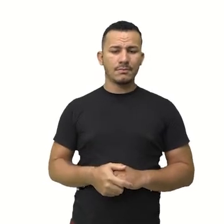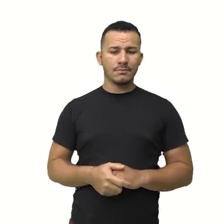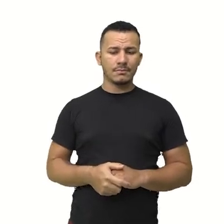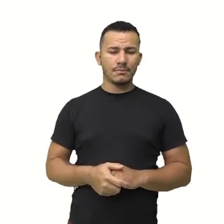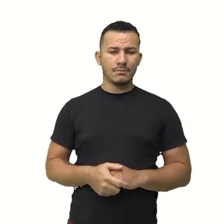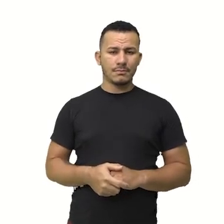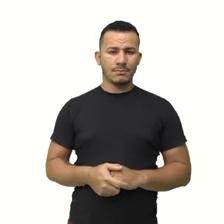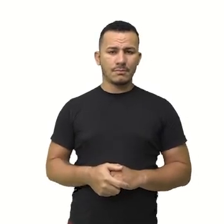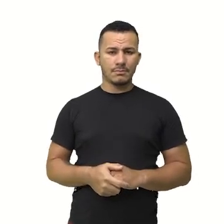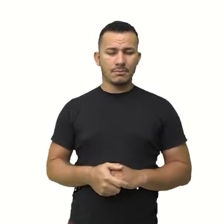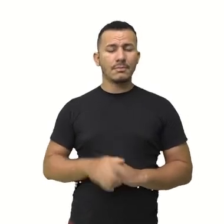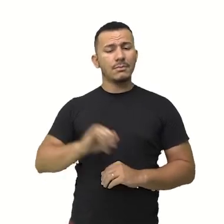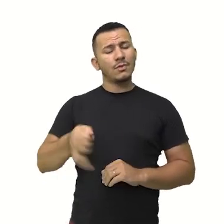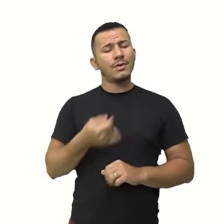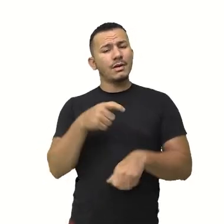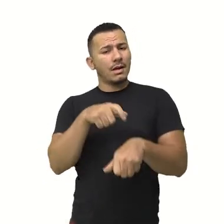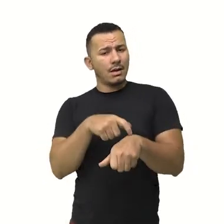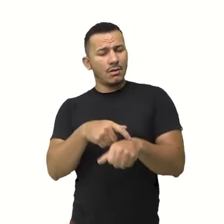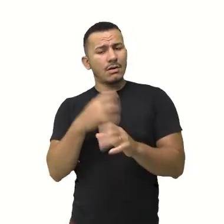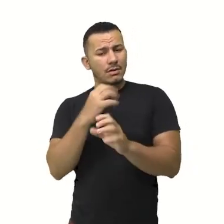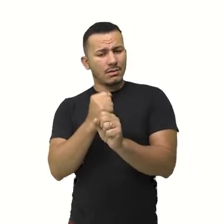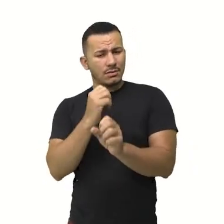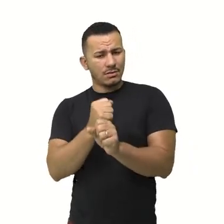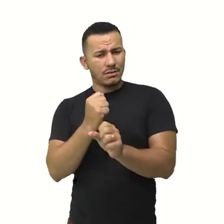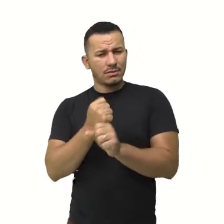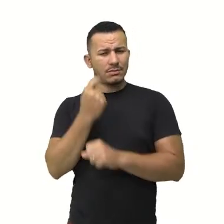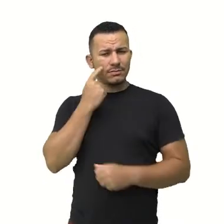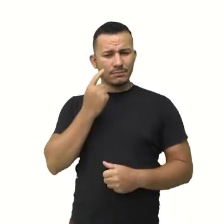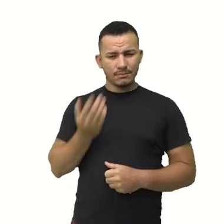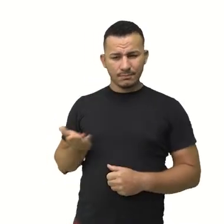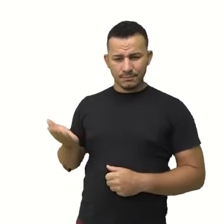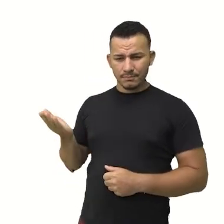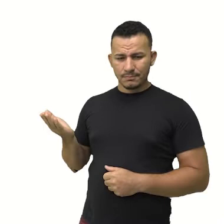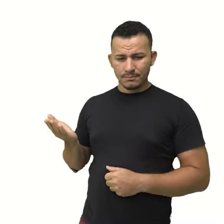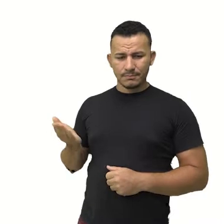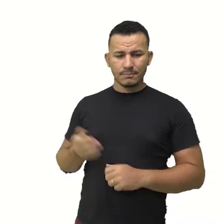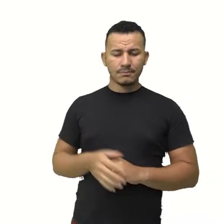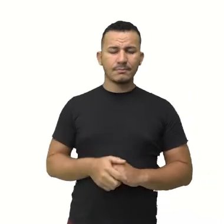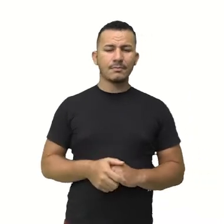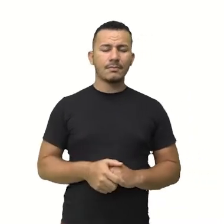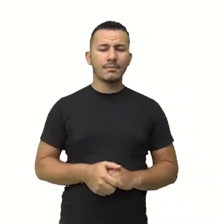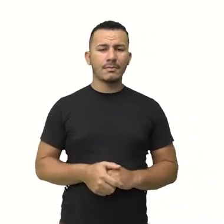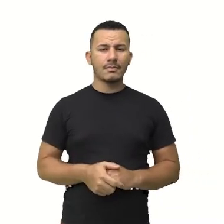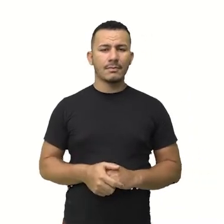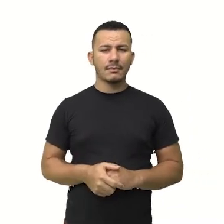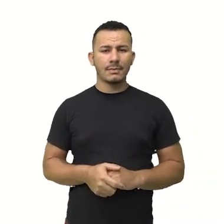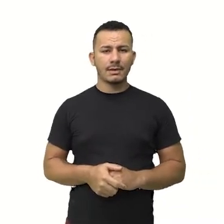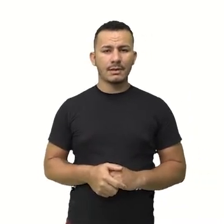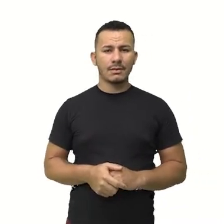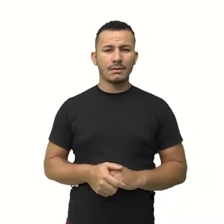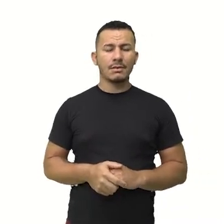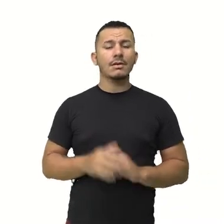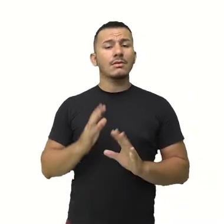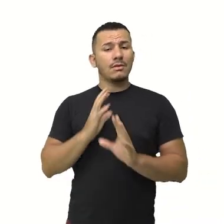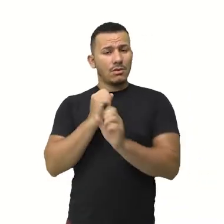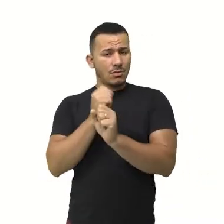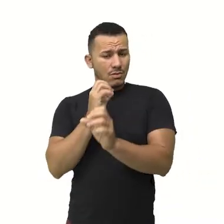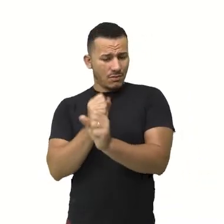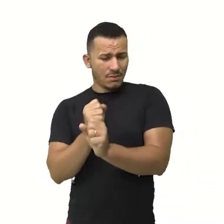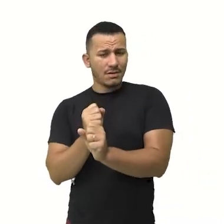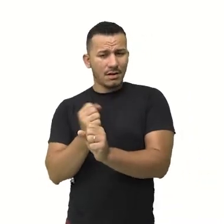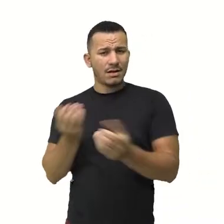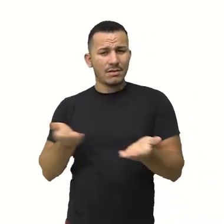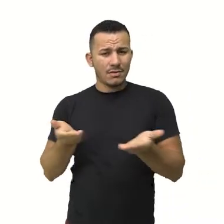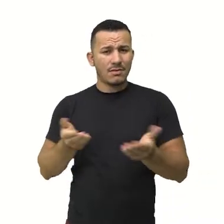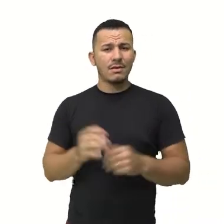continha aqui, aproveitar aqui, ó, esse espaço que está sendo pouco, então eu vou exatamente na conta que eu estou fazendo.